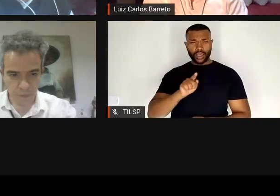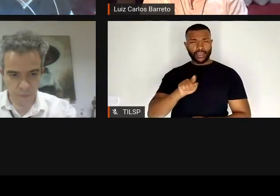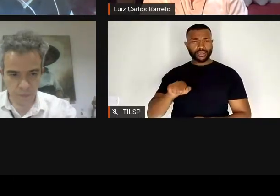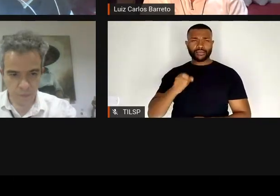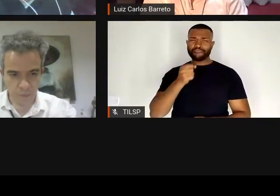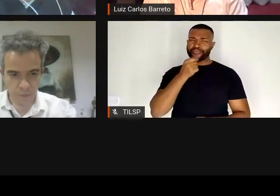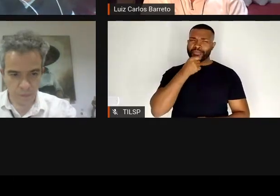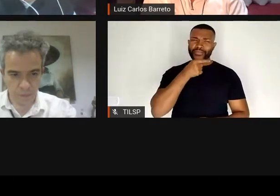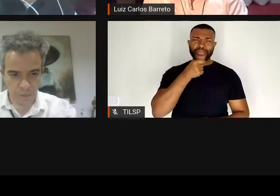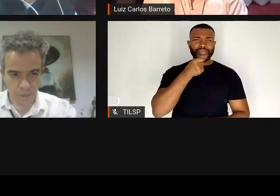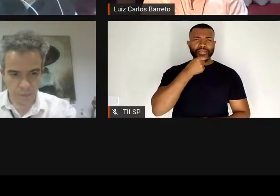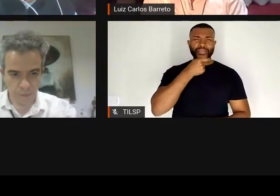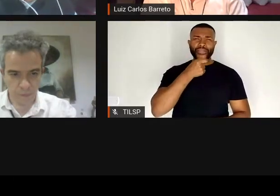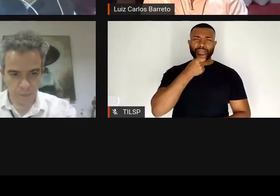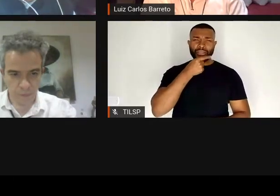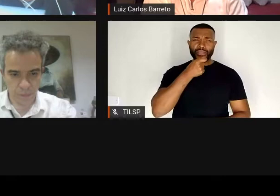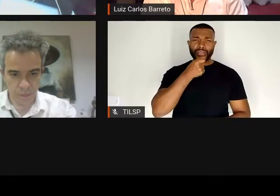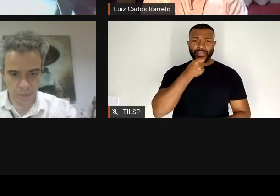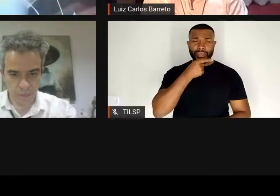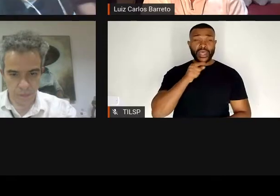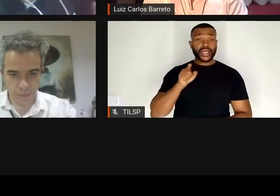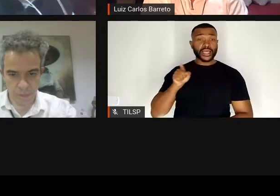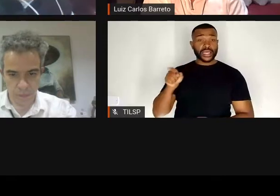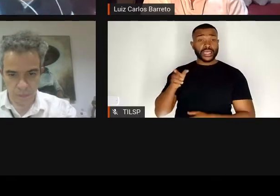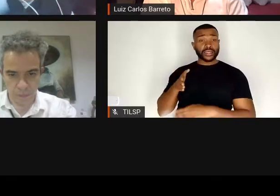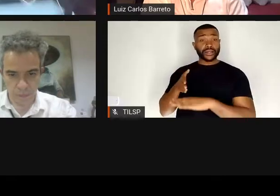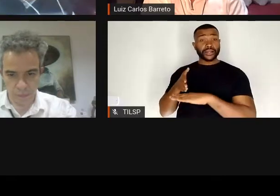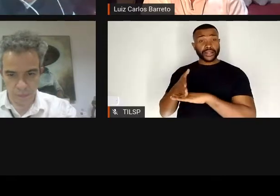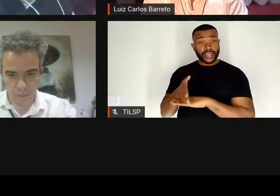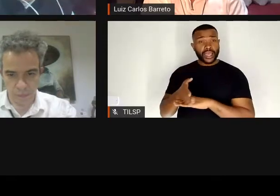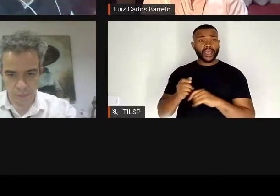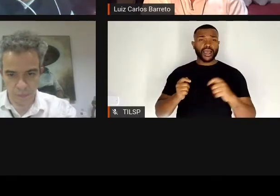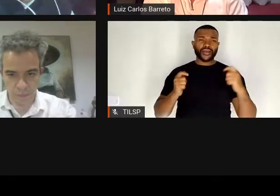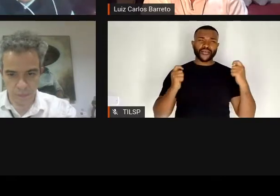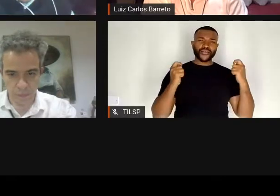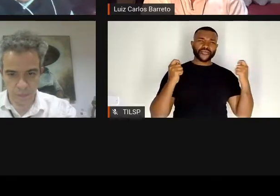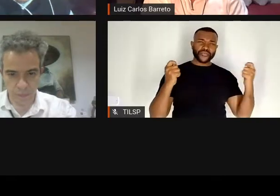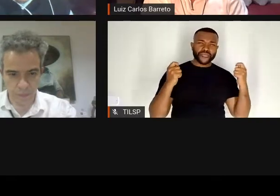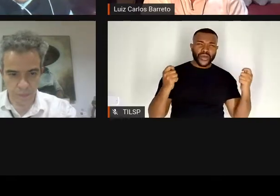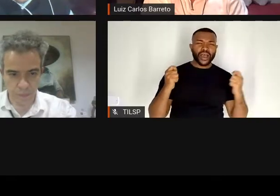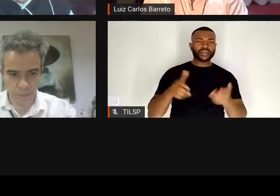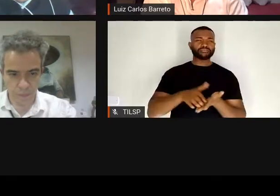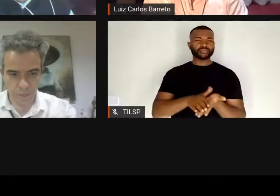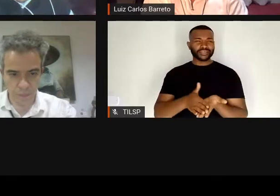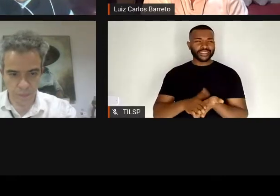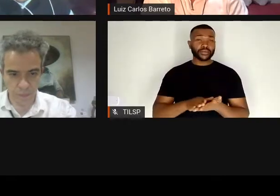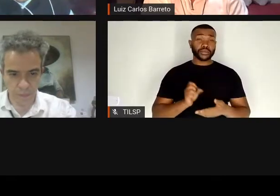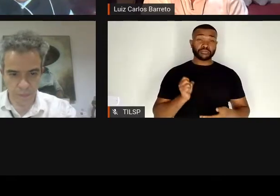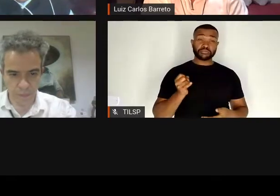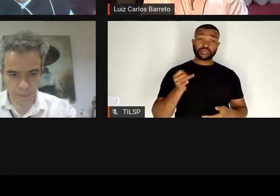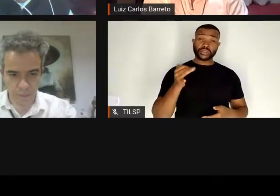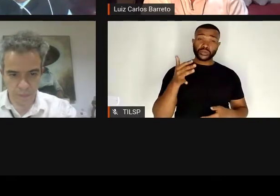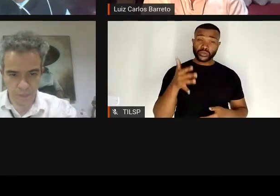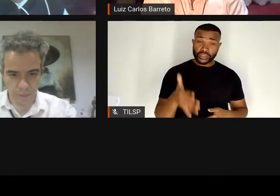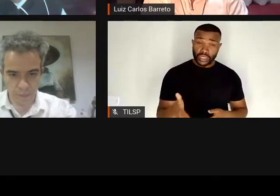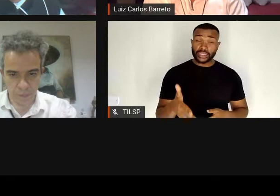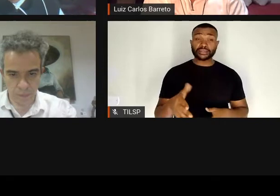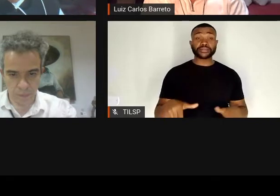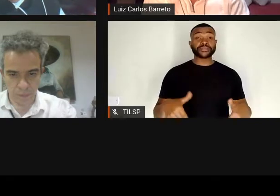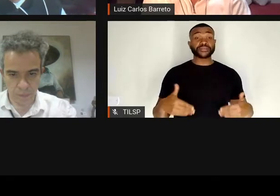que ele ia para o Diário do Associado para ficar na farda do samba da madrugada. E minha